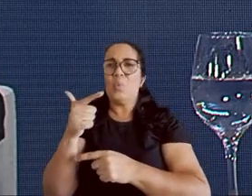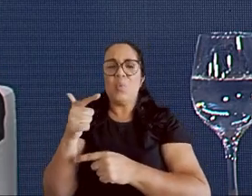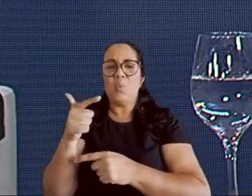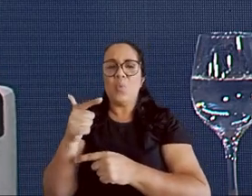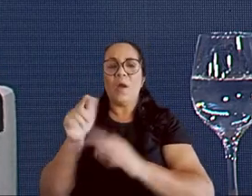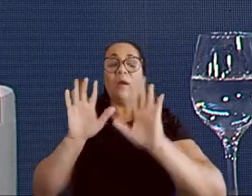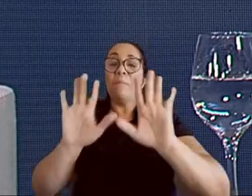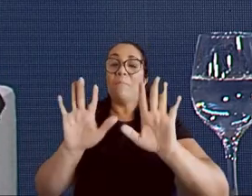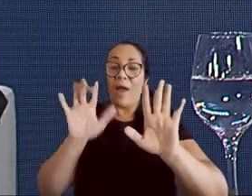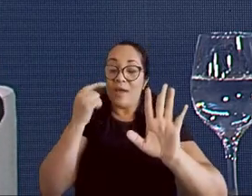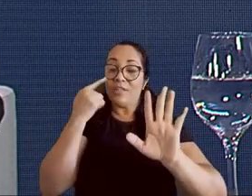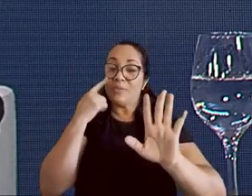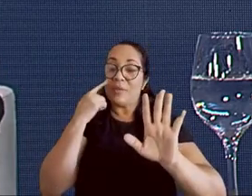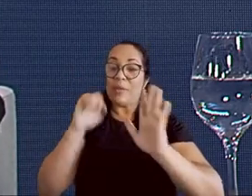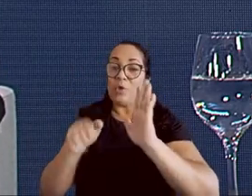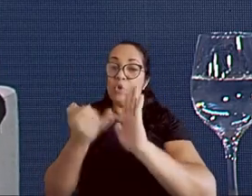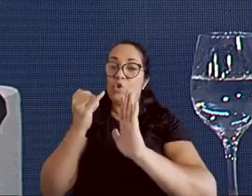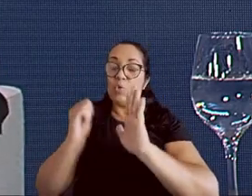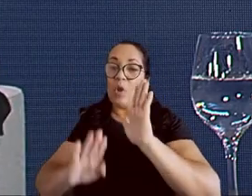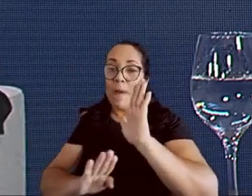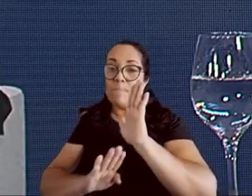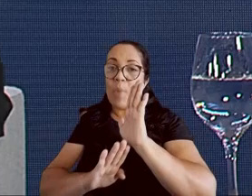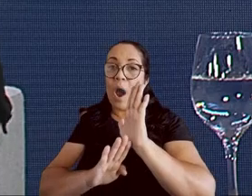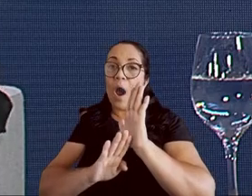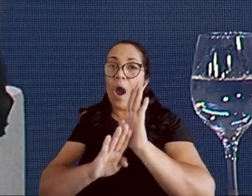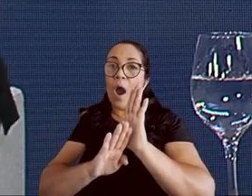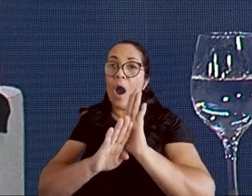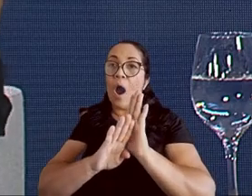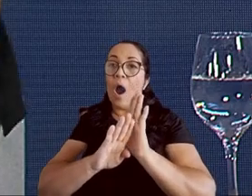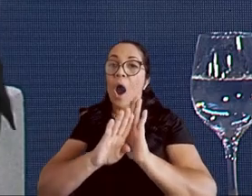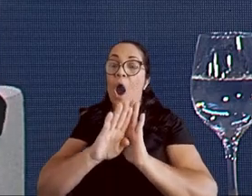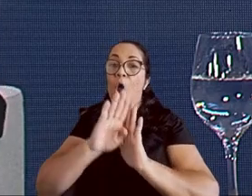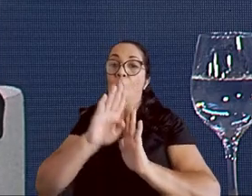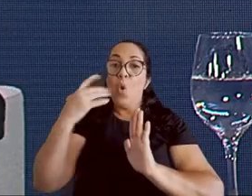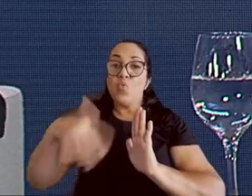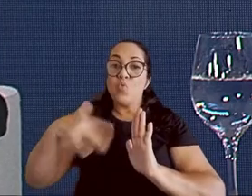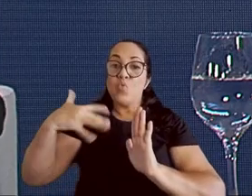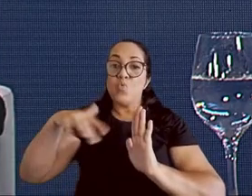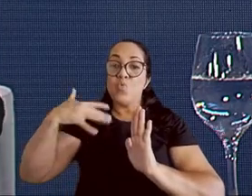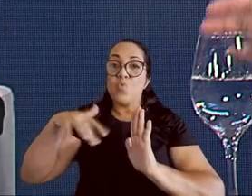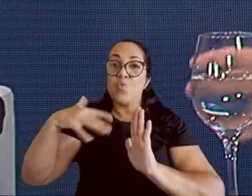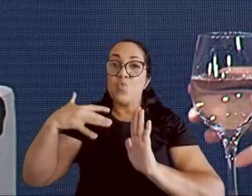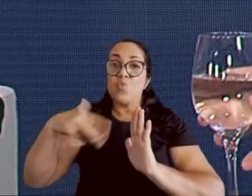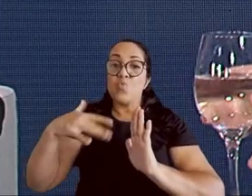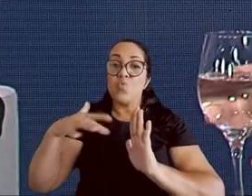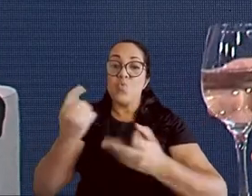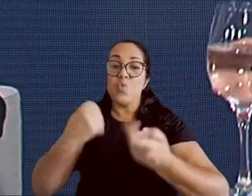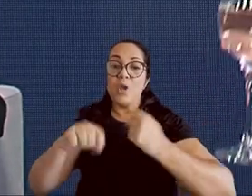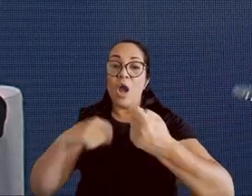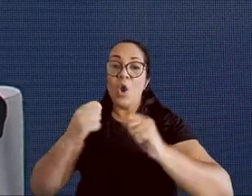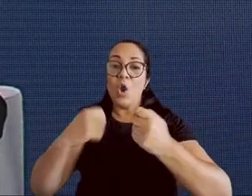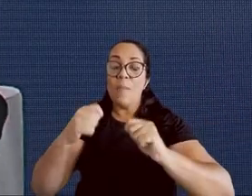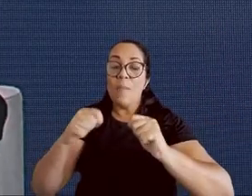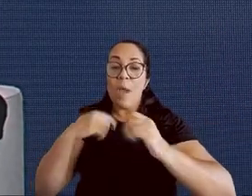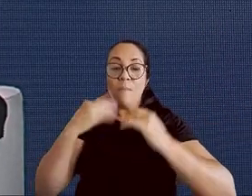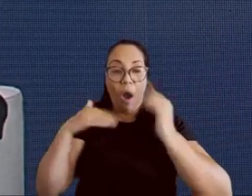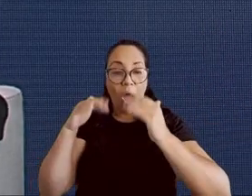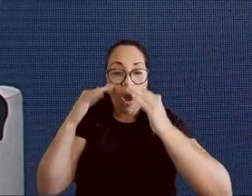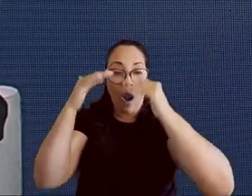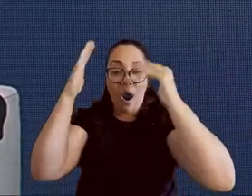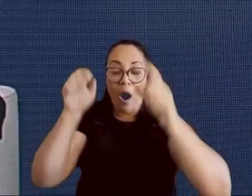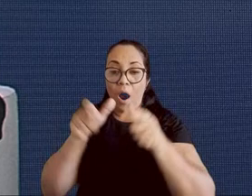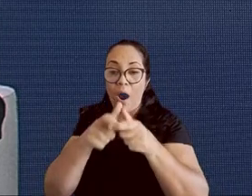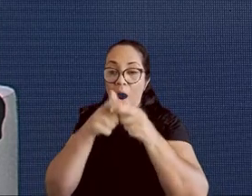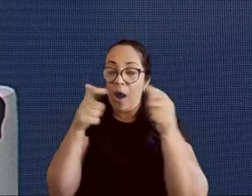subida do juros e a desaceleração Econômica que é o objetivo da subida dos juros né Essa combinação de fato